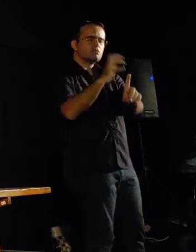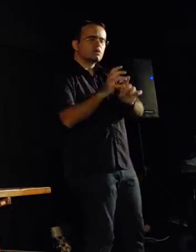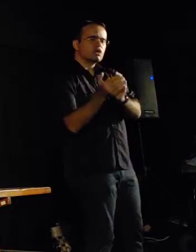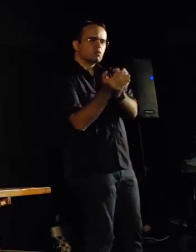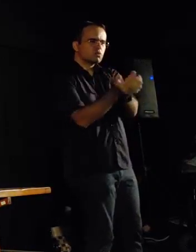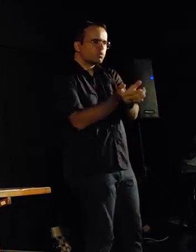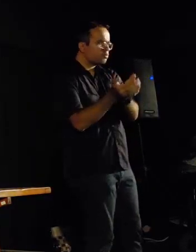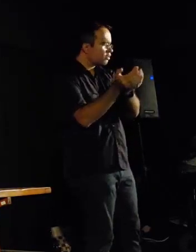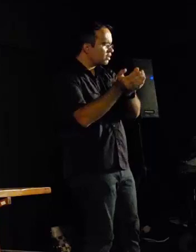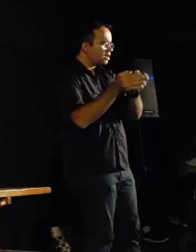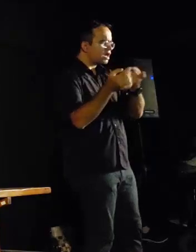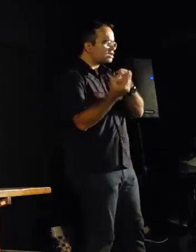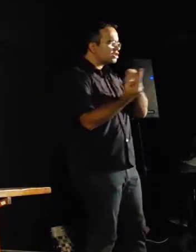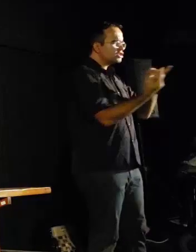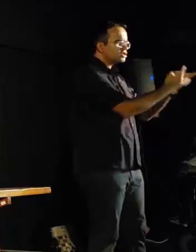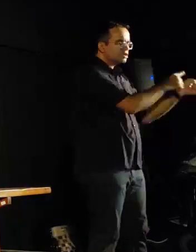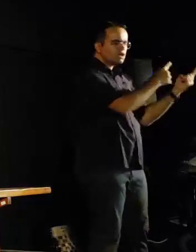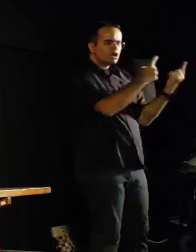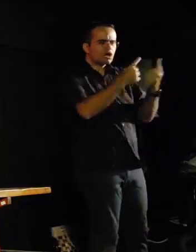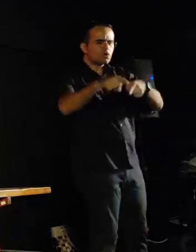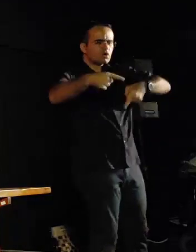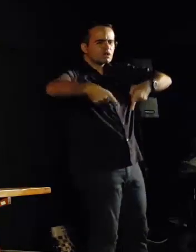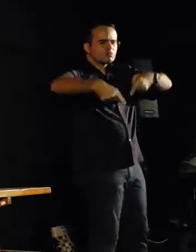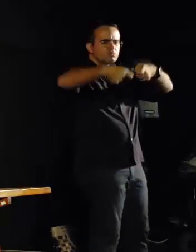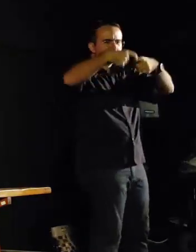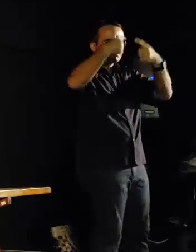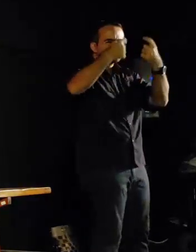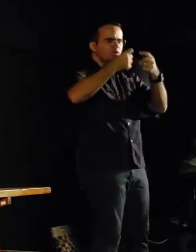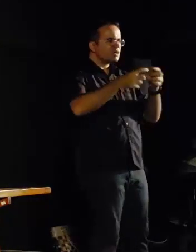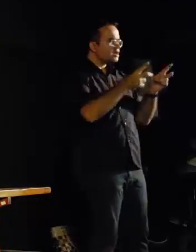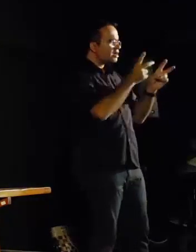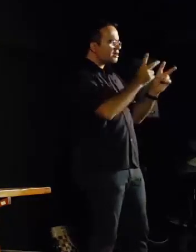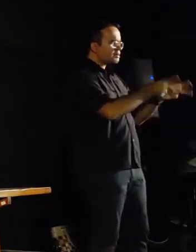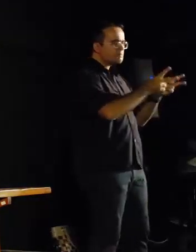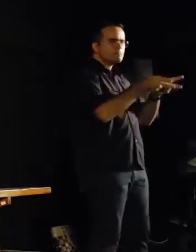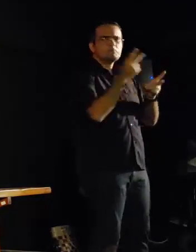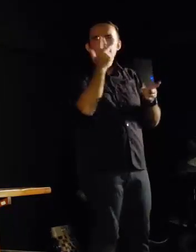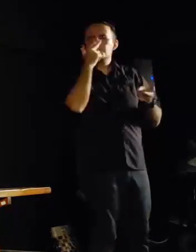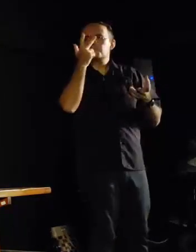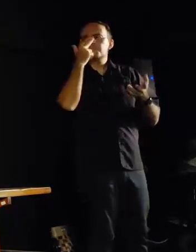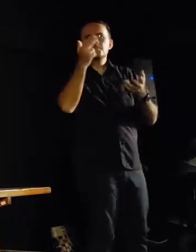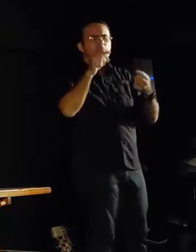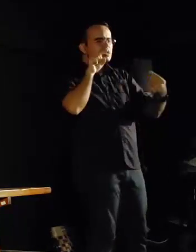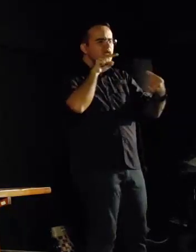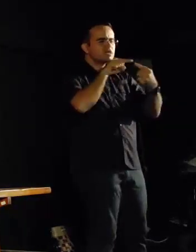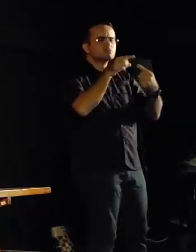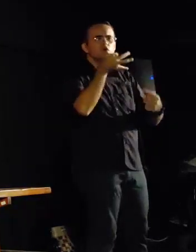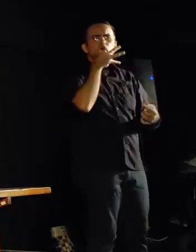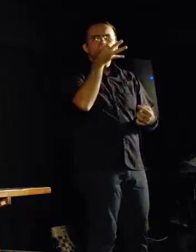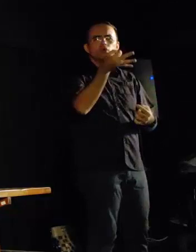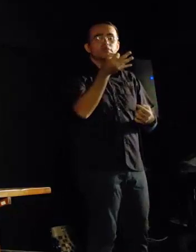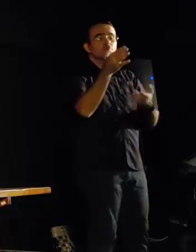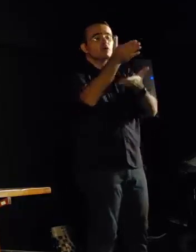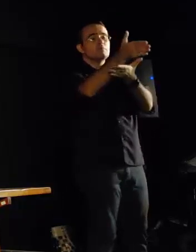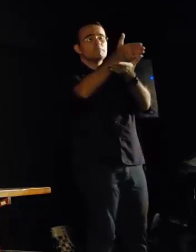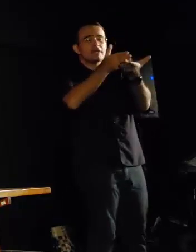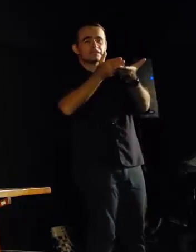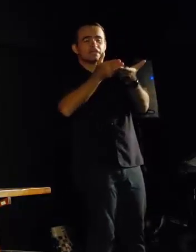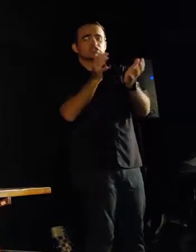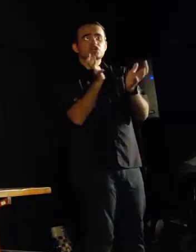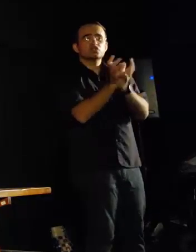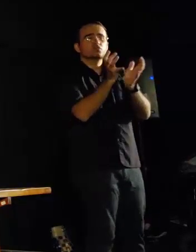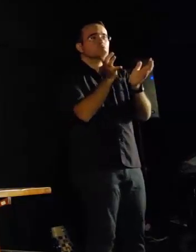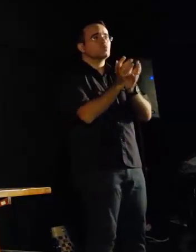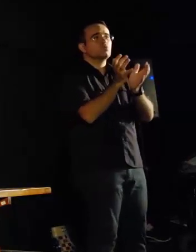peraí, contra quem a gente está se batendo? Contra os nossos próprios ideais? Então uma parte da tropa não luta, e é claro, a